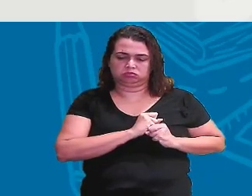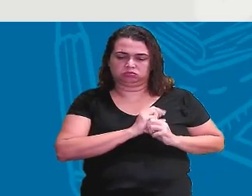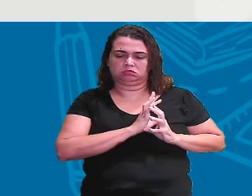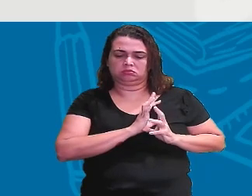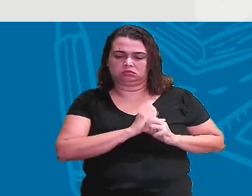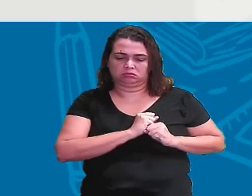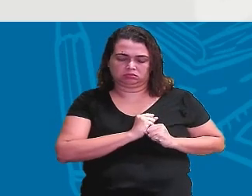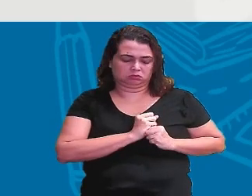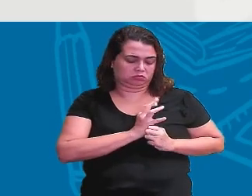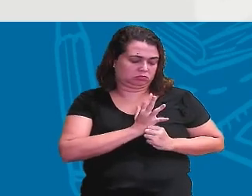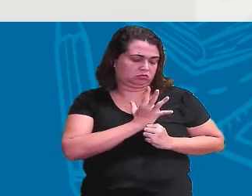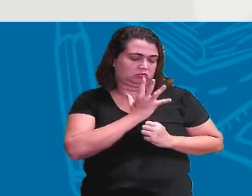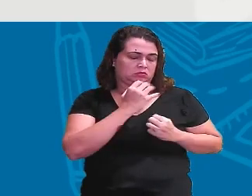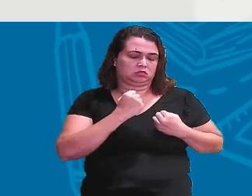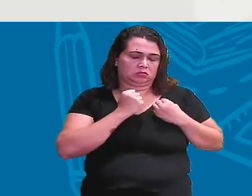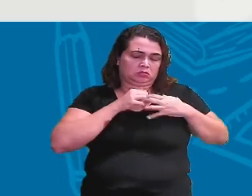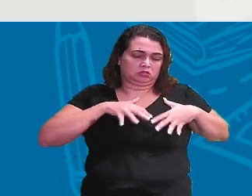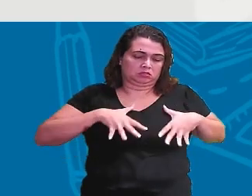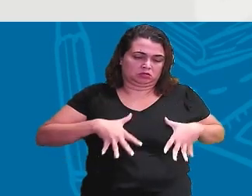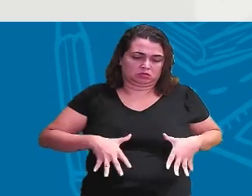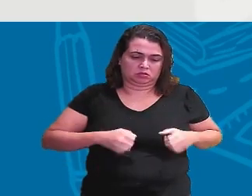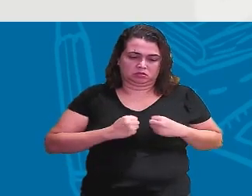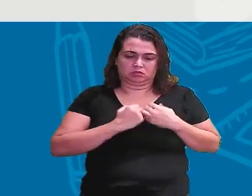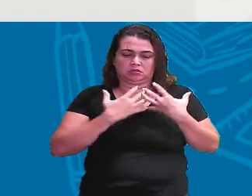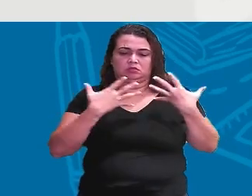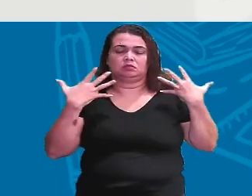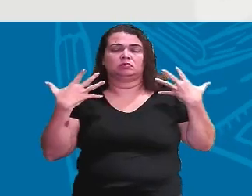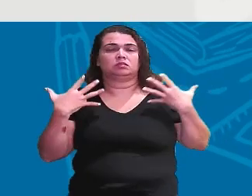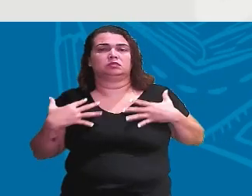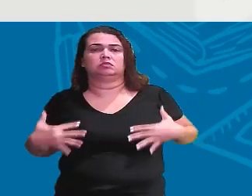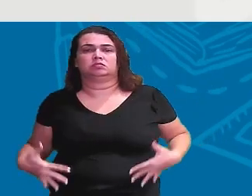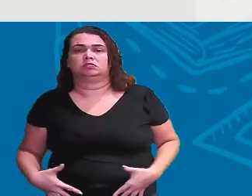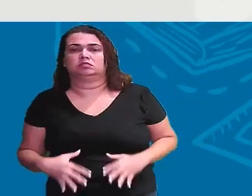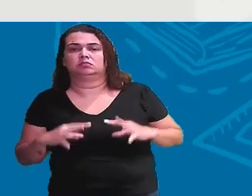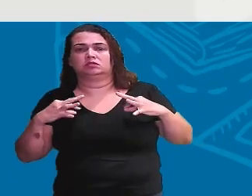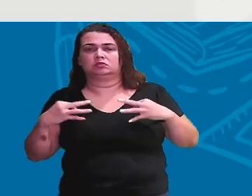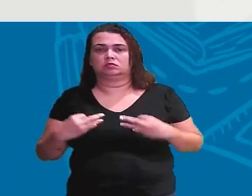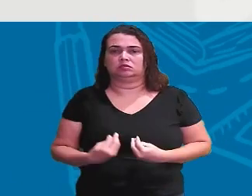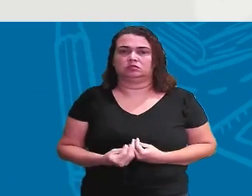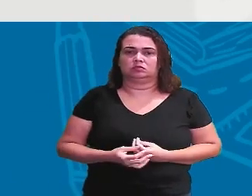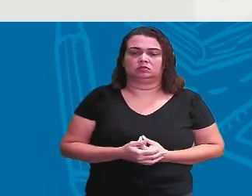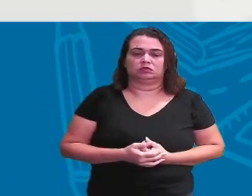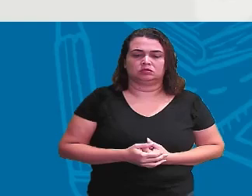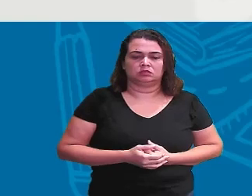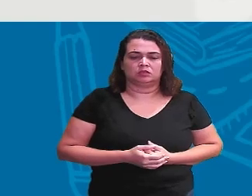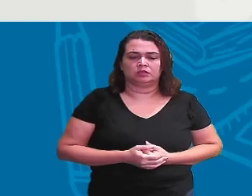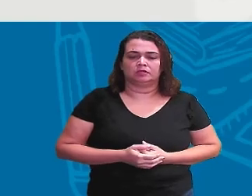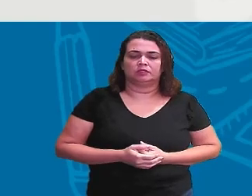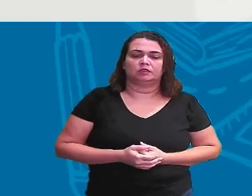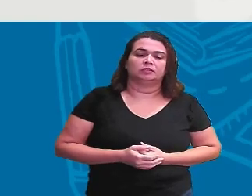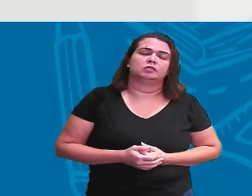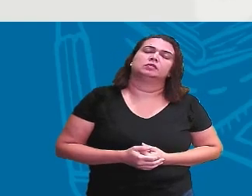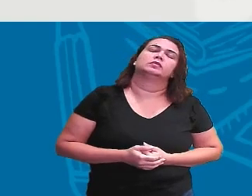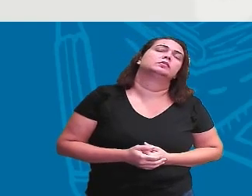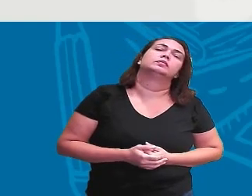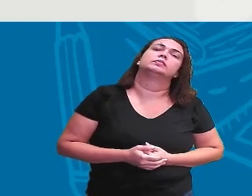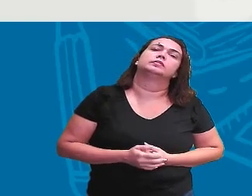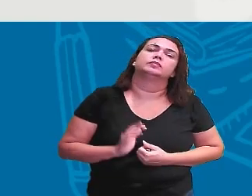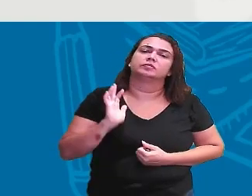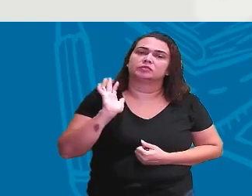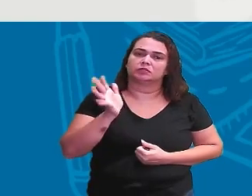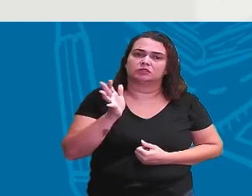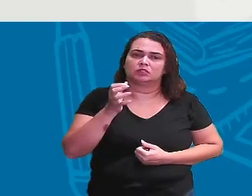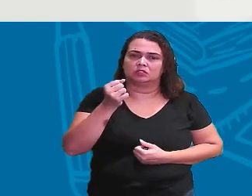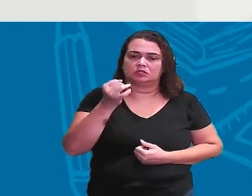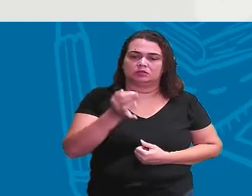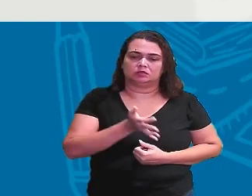todos os sistemas, né, todos os órgãos do nosso organismo, tá certo? Então, como eu tinha falado para vocês, esse coração